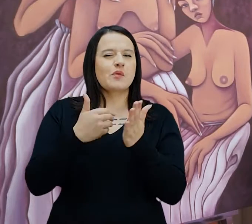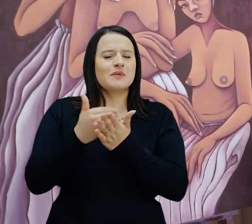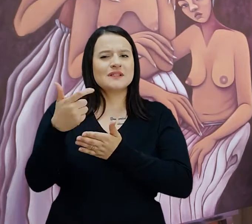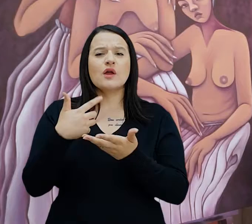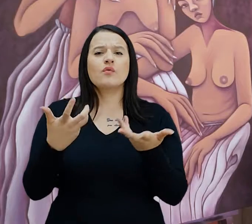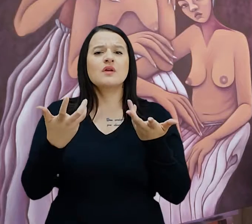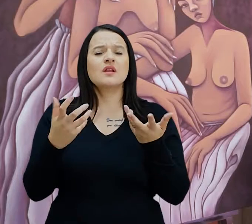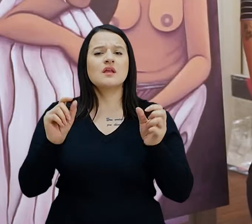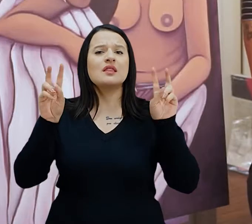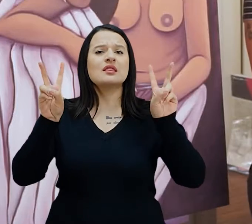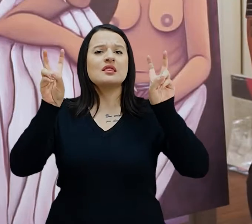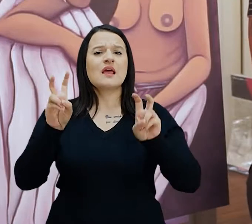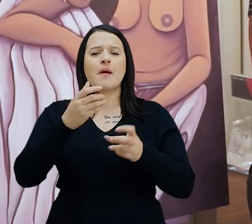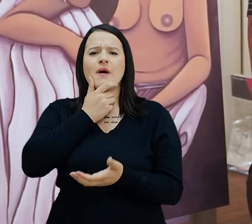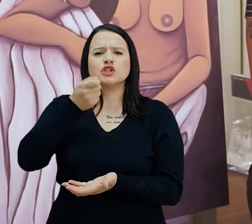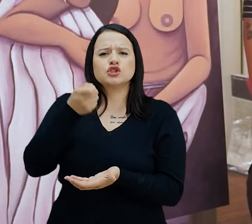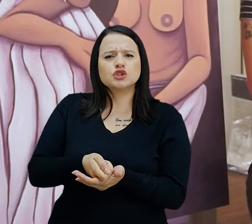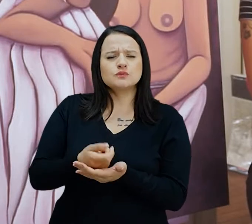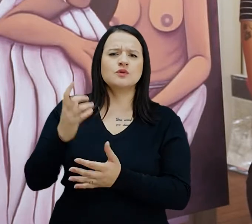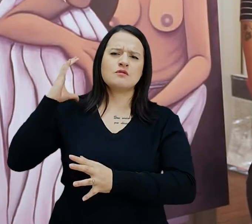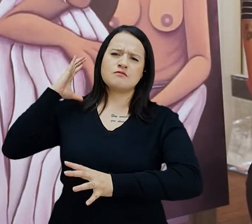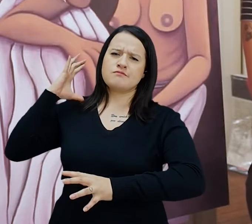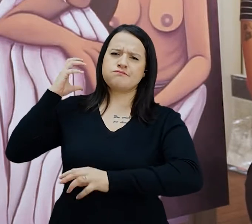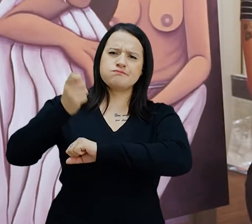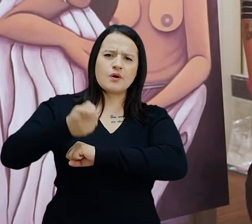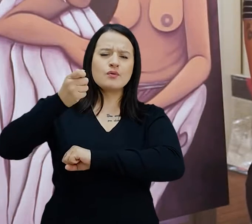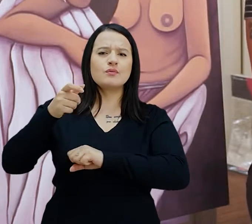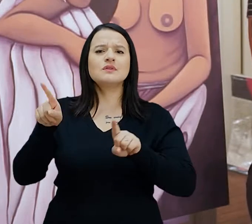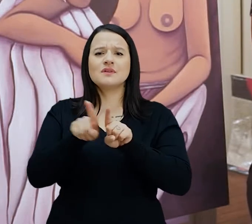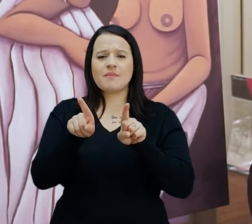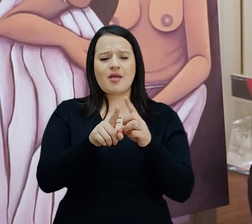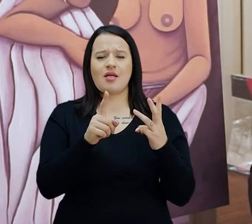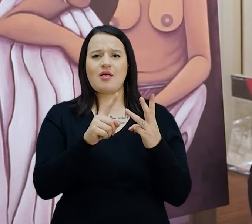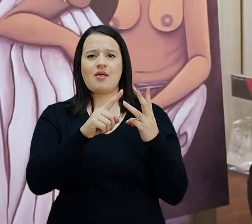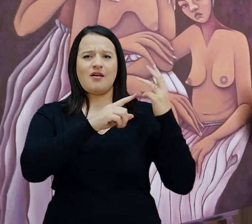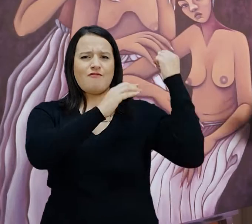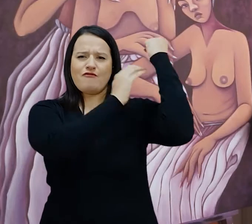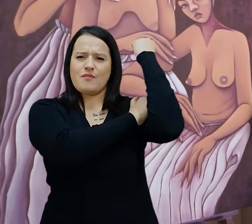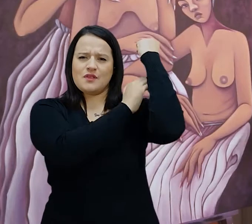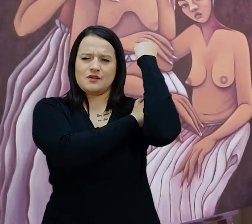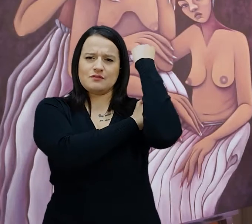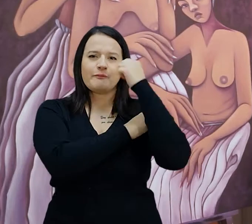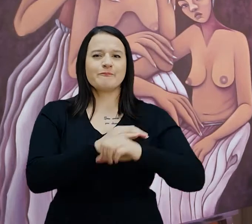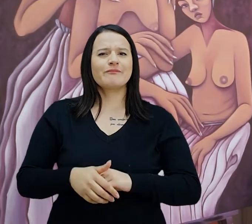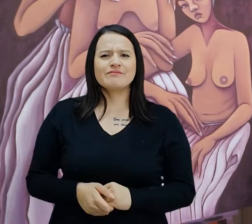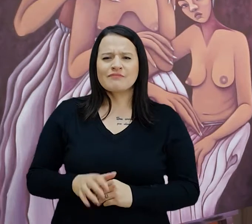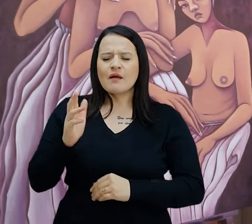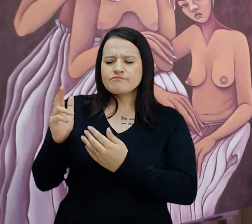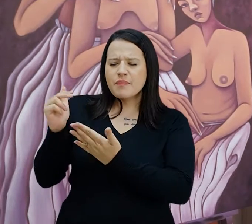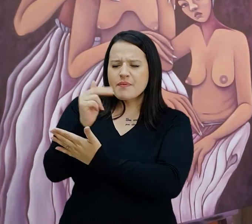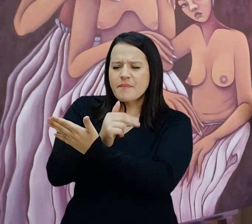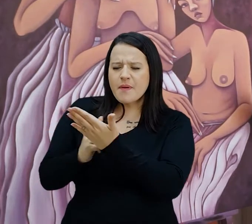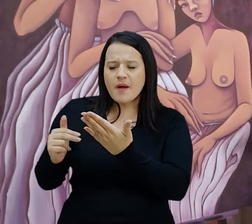que eu comecei, eu queria falar sobre machismo, sobre o patriarcado e sobre o feminismo. Aí desenhei, fiz uns desenhos e